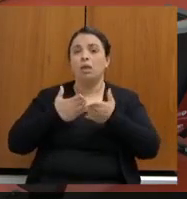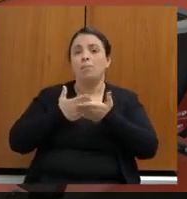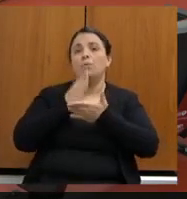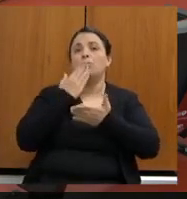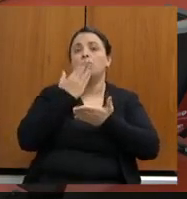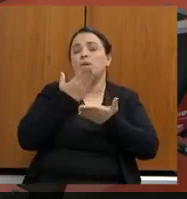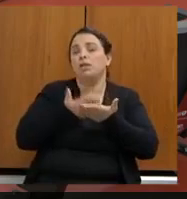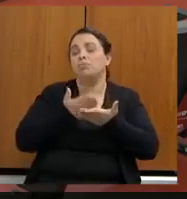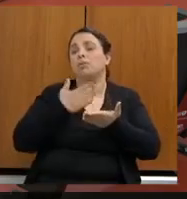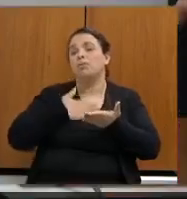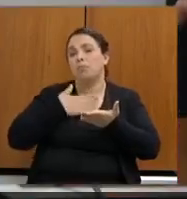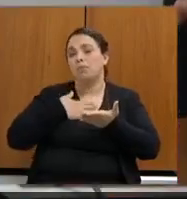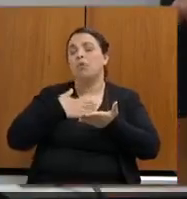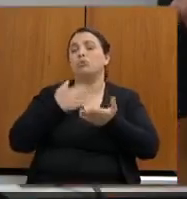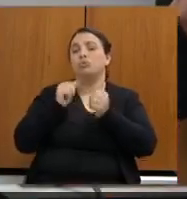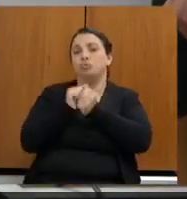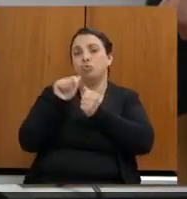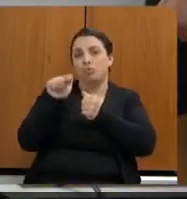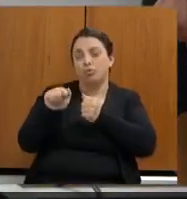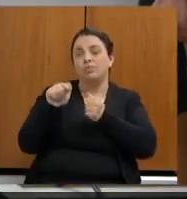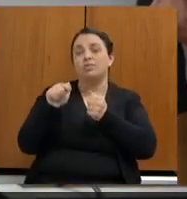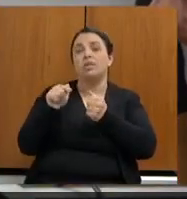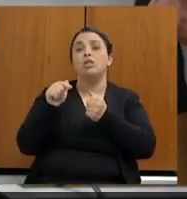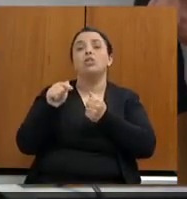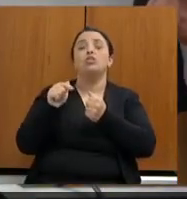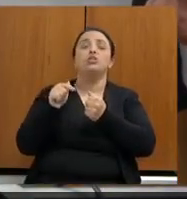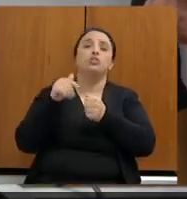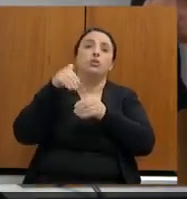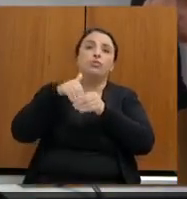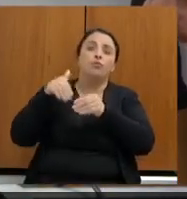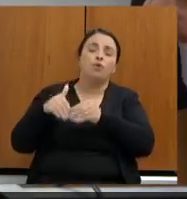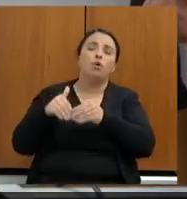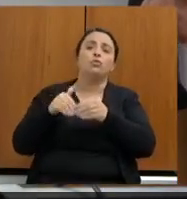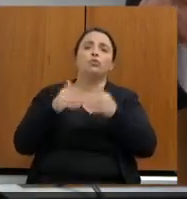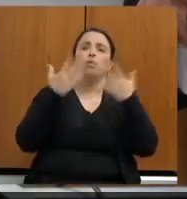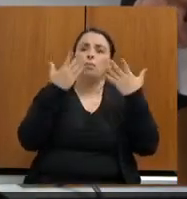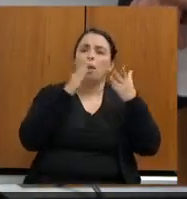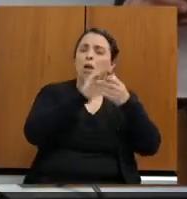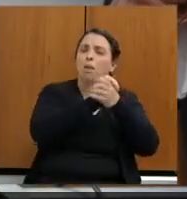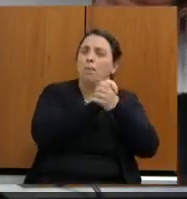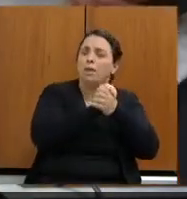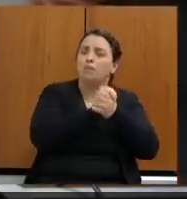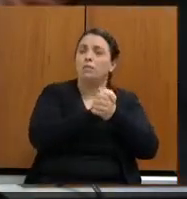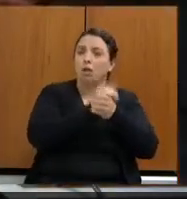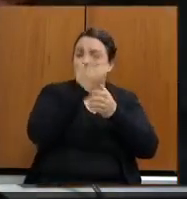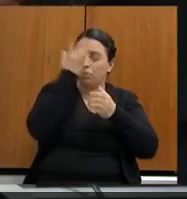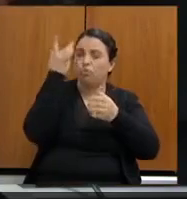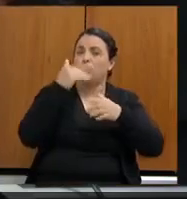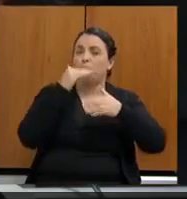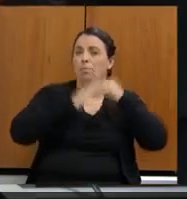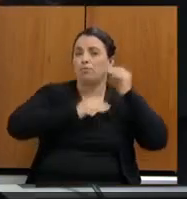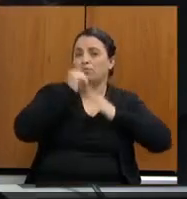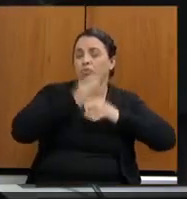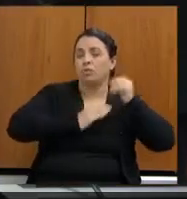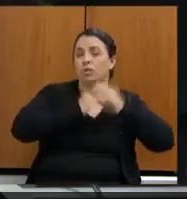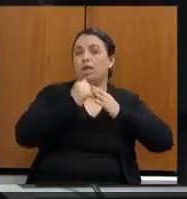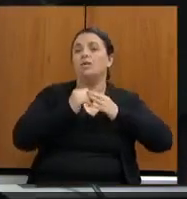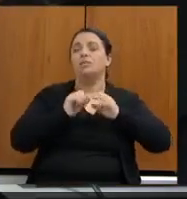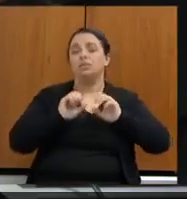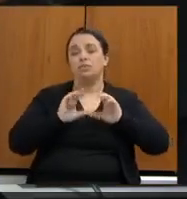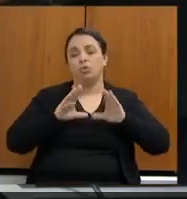requerimento de minha autoria juntamente com o ascendência de voto de congratulações aos profissionais de segurança pública envolvidos